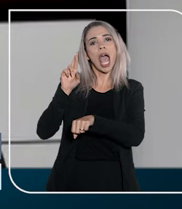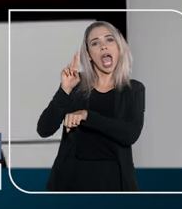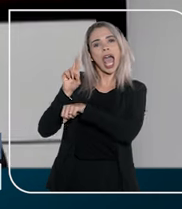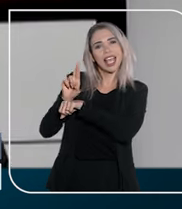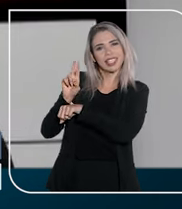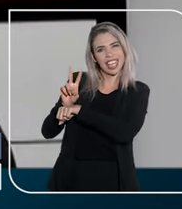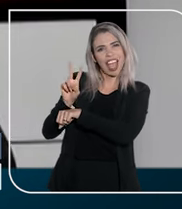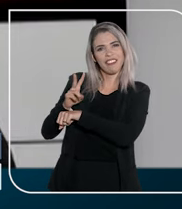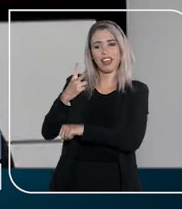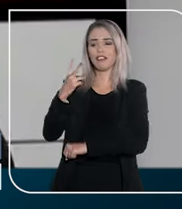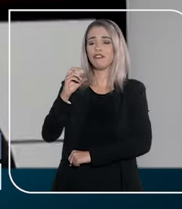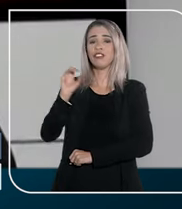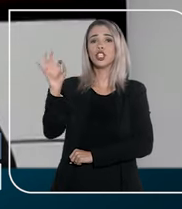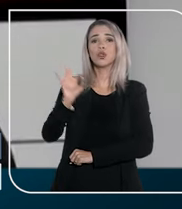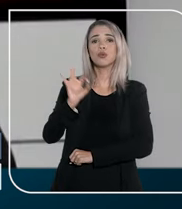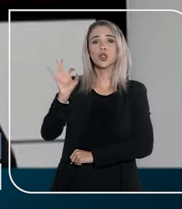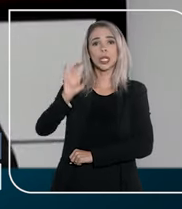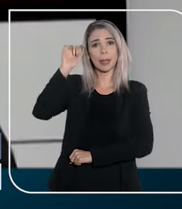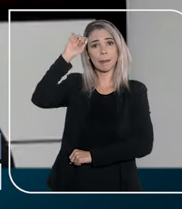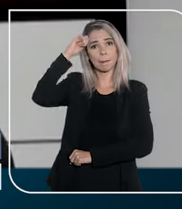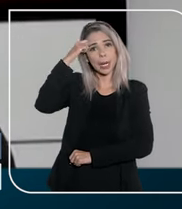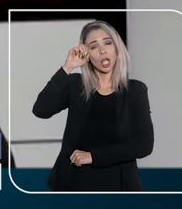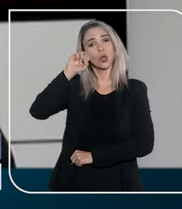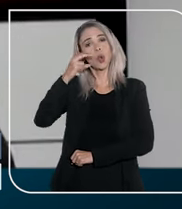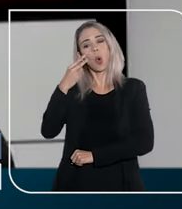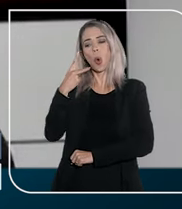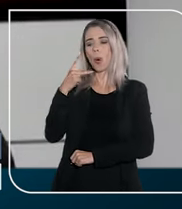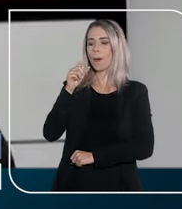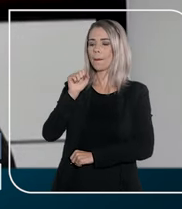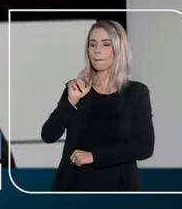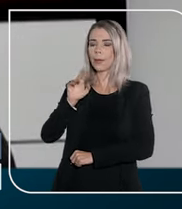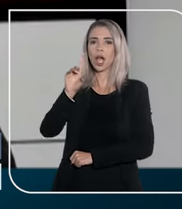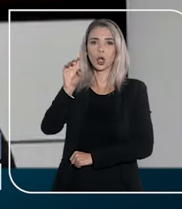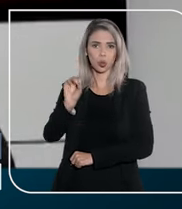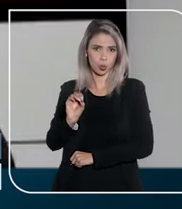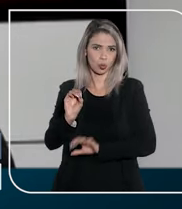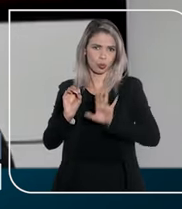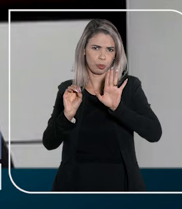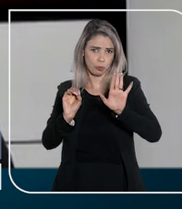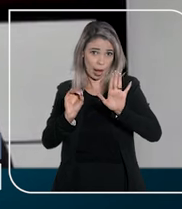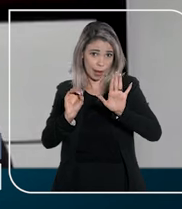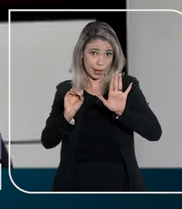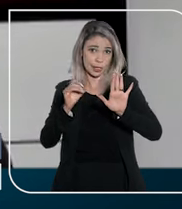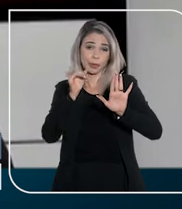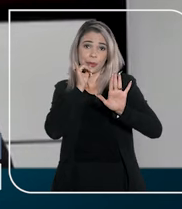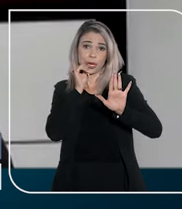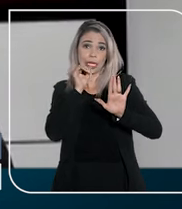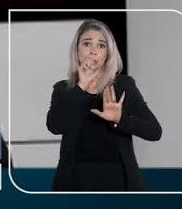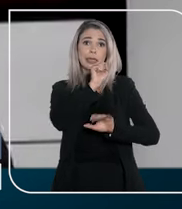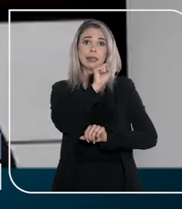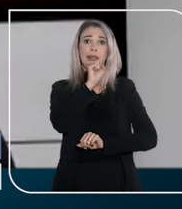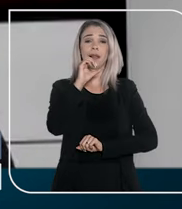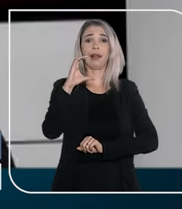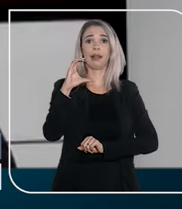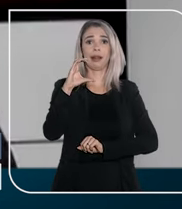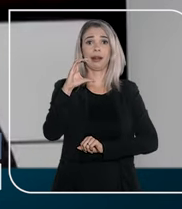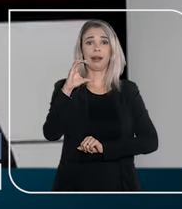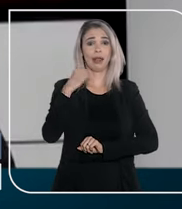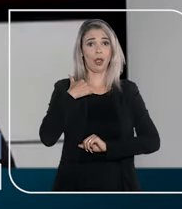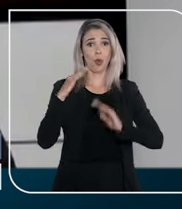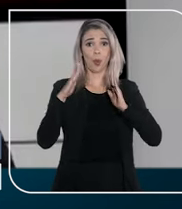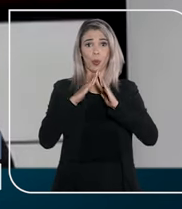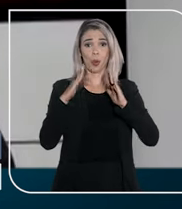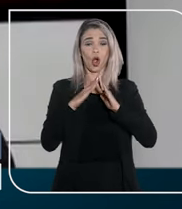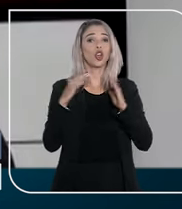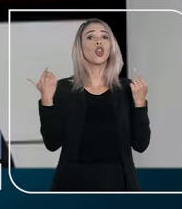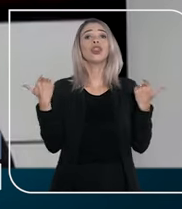de vagas aos negros ou pardos. Mas, a título de comparação, no estado de Santa Catarina, no qual eu resido,